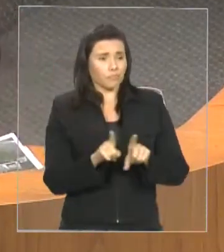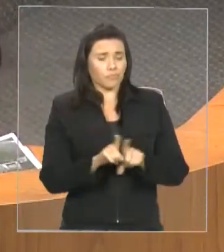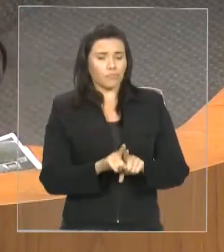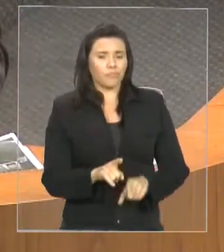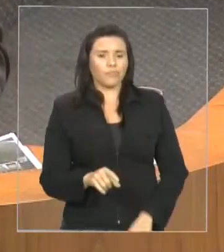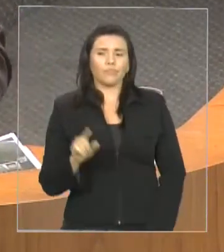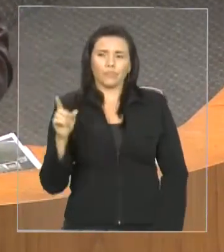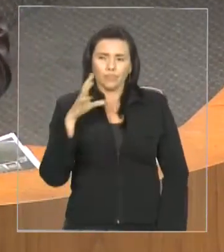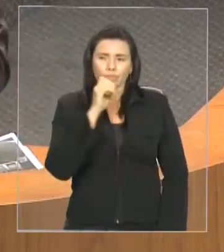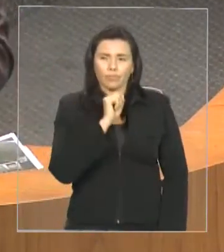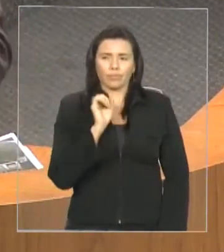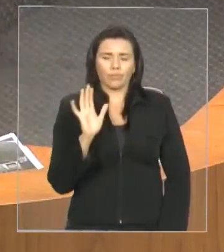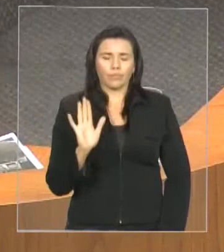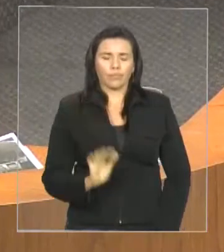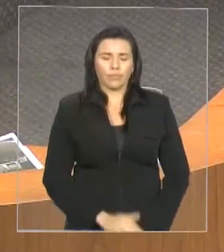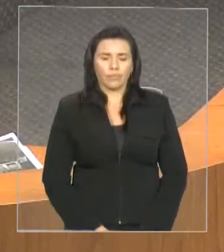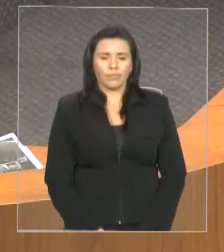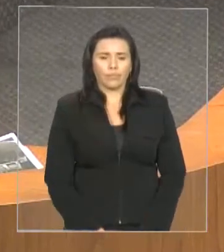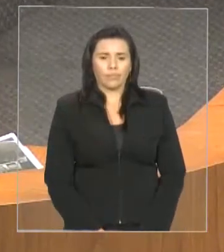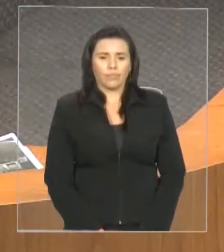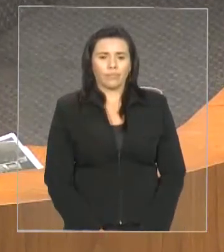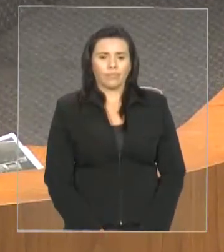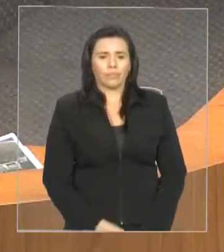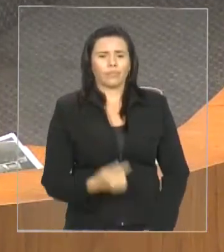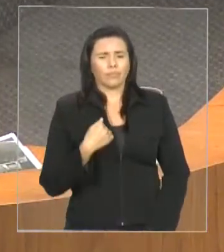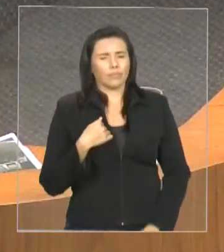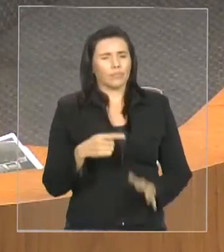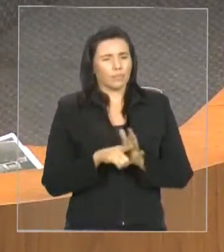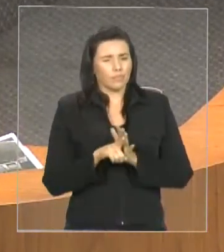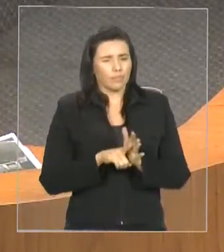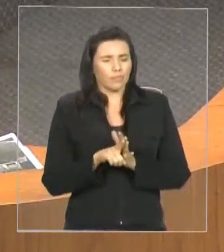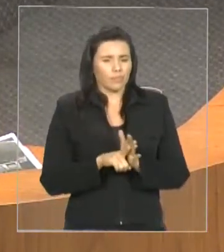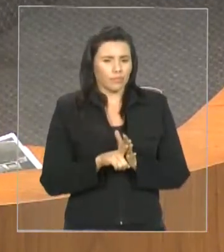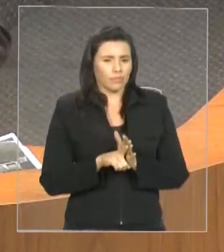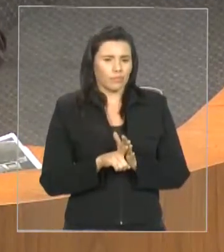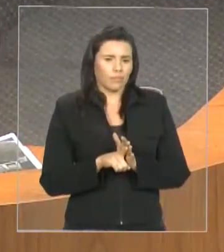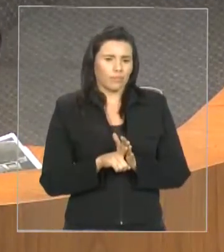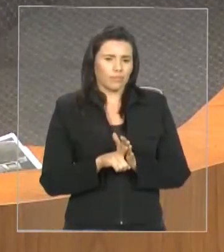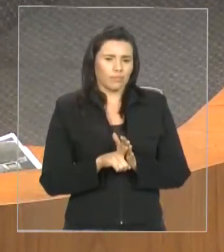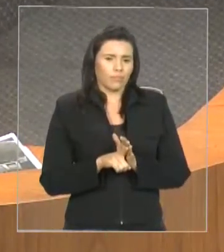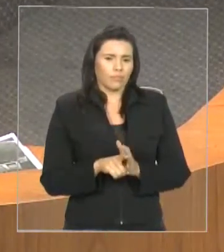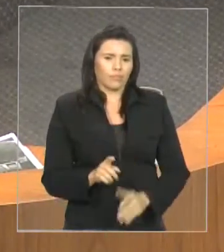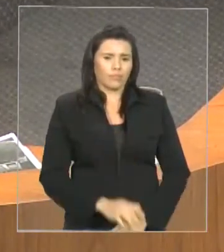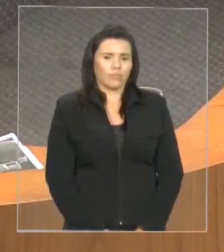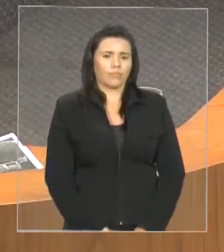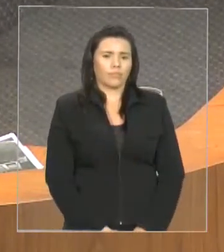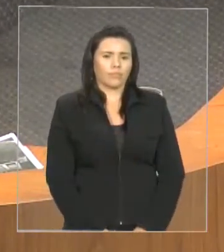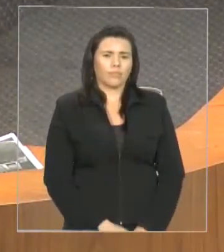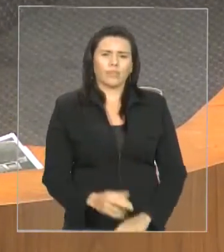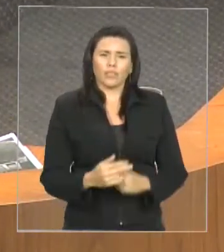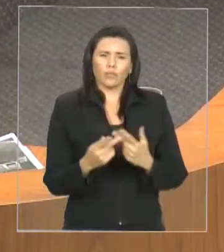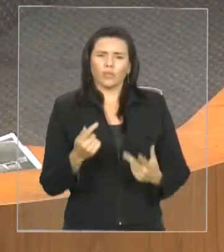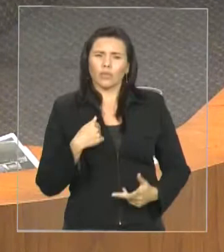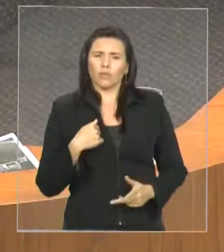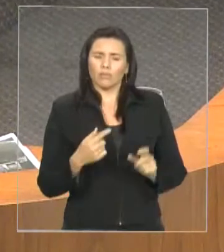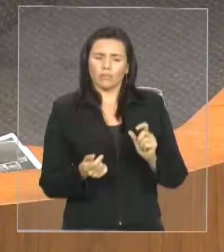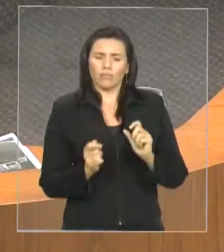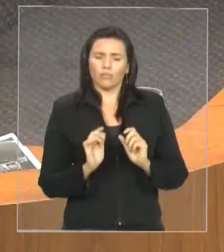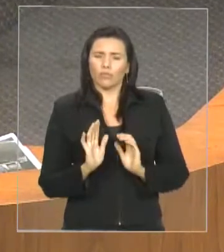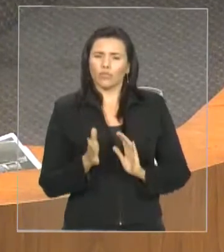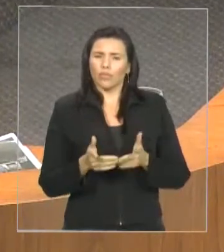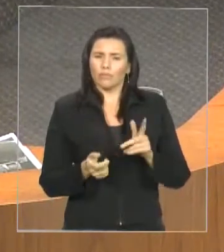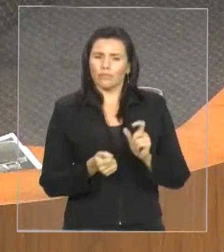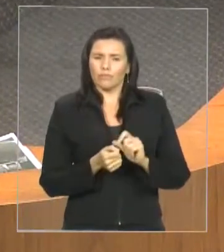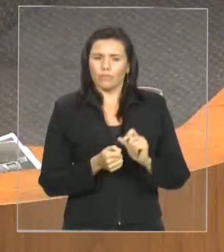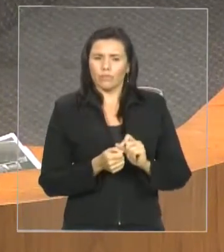concluir. Eu estava fazendo uma busca nas minhas ações, e o